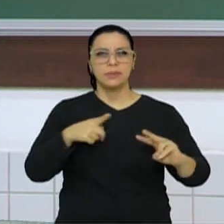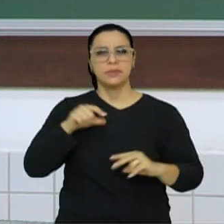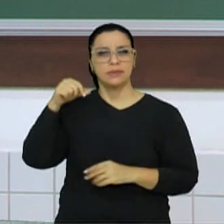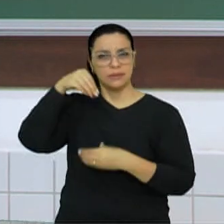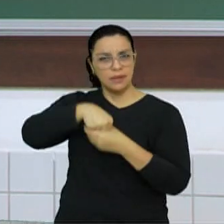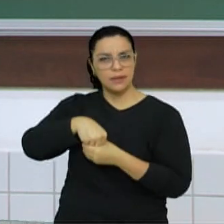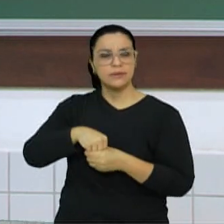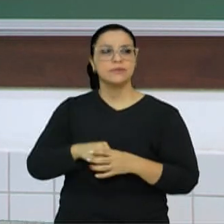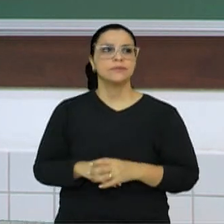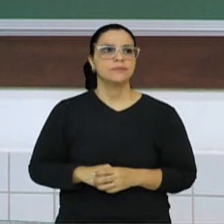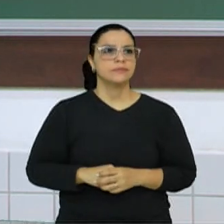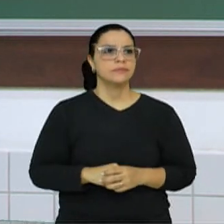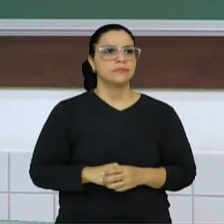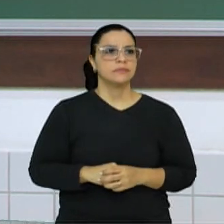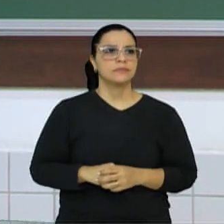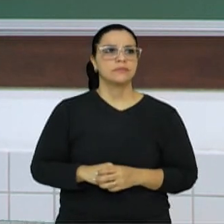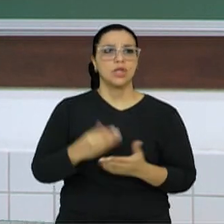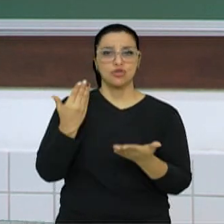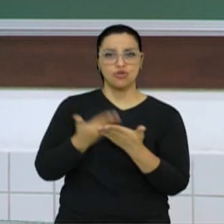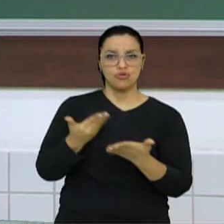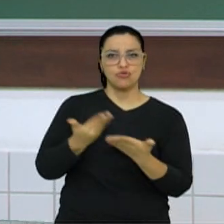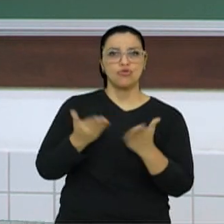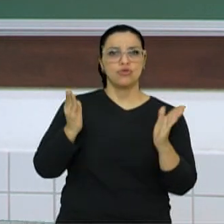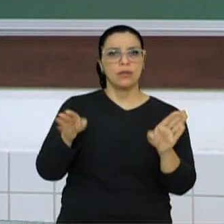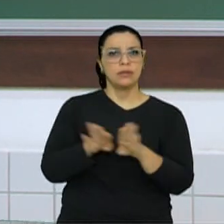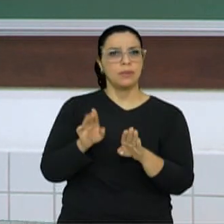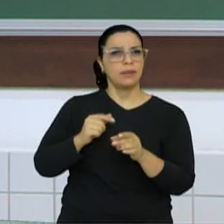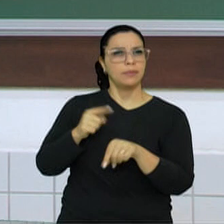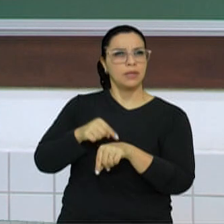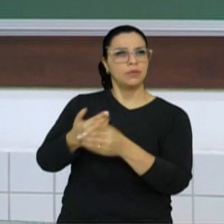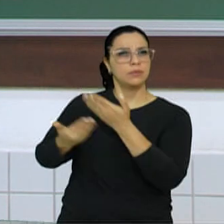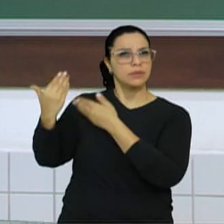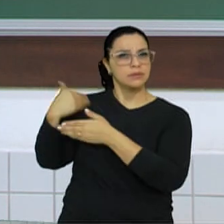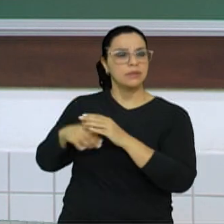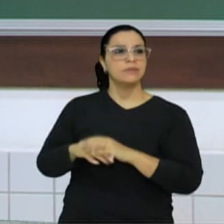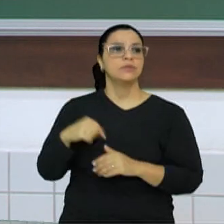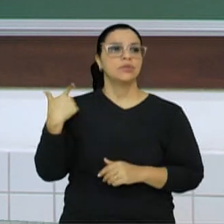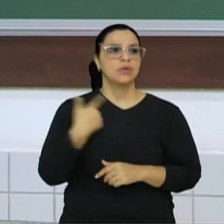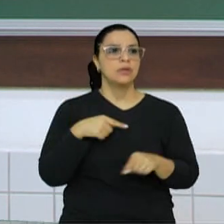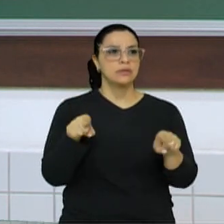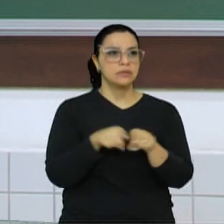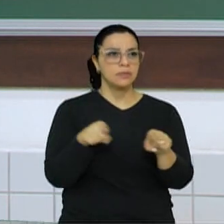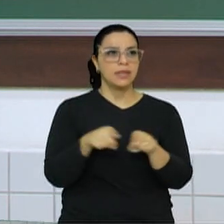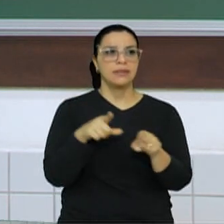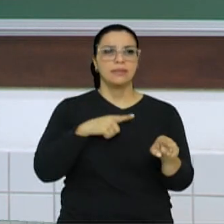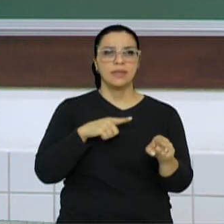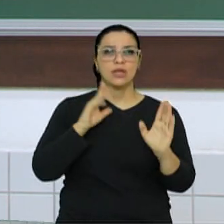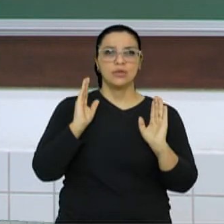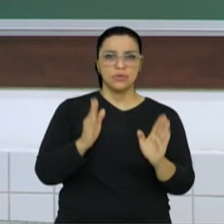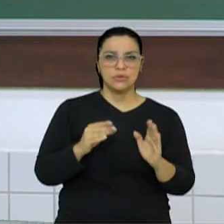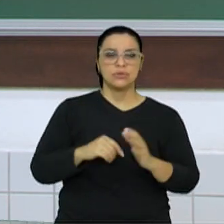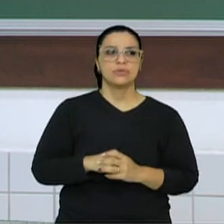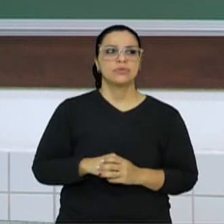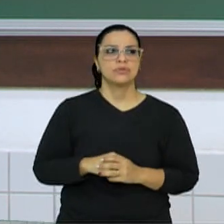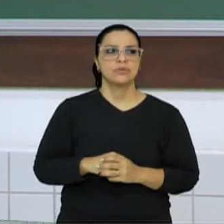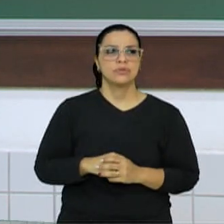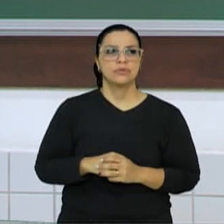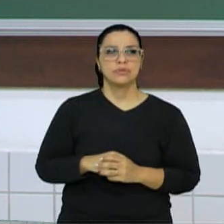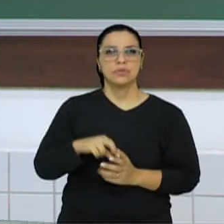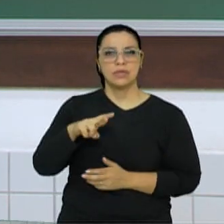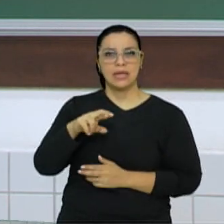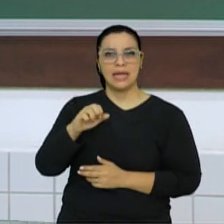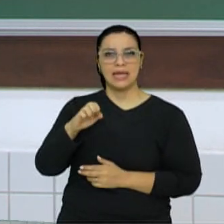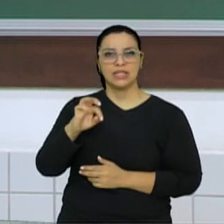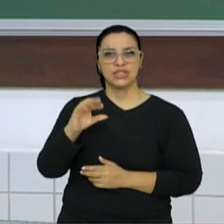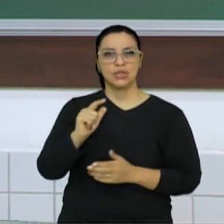né? Isso a gente já estudou, né? Num outro momento, beleza? Nós vamos ter aqui os retículos,